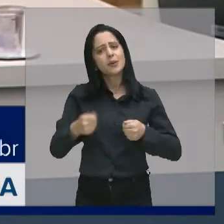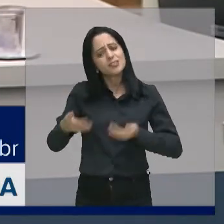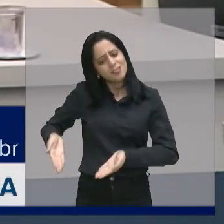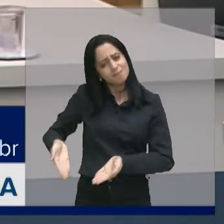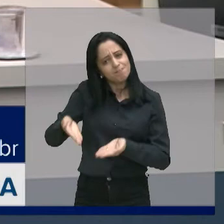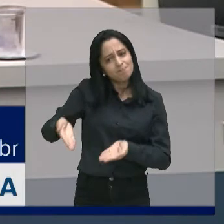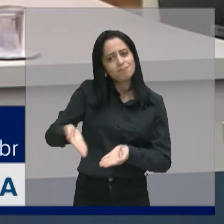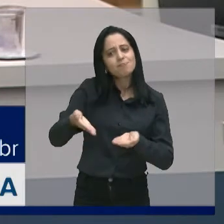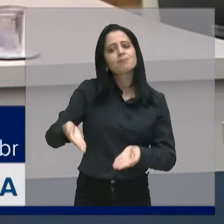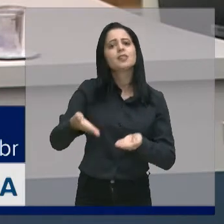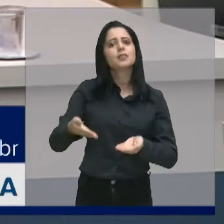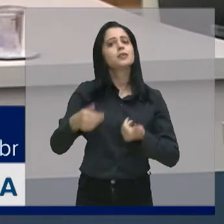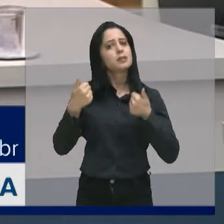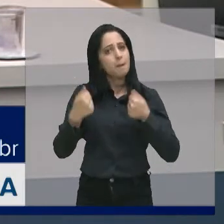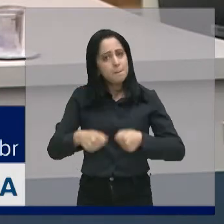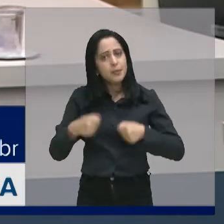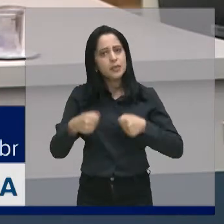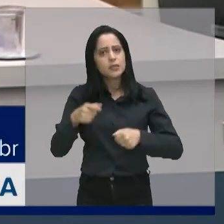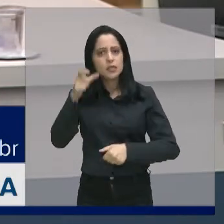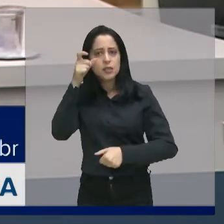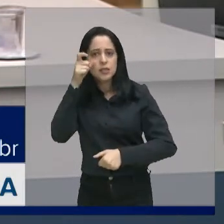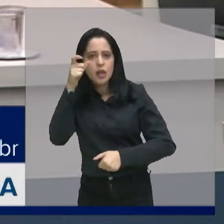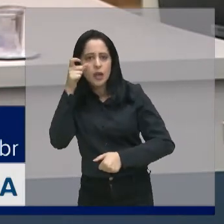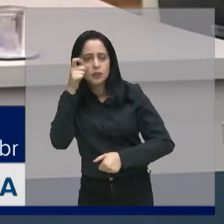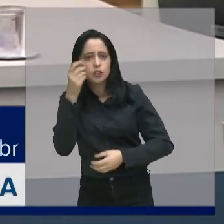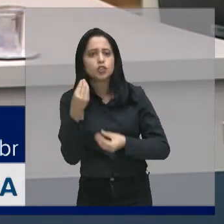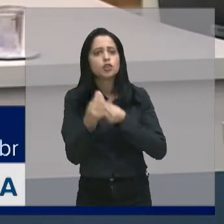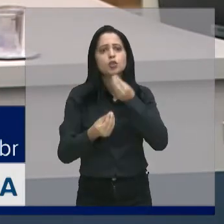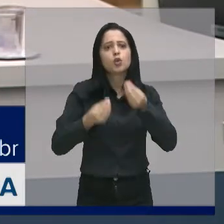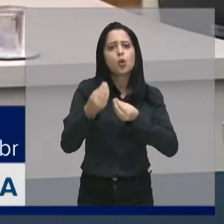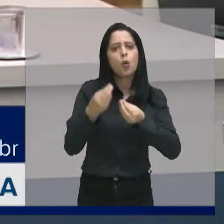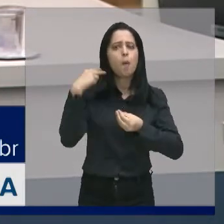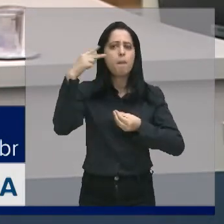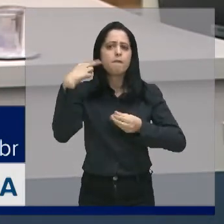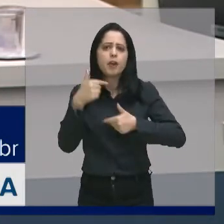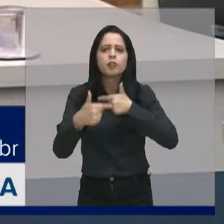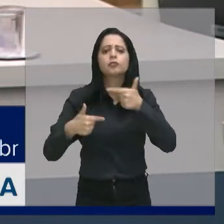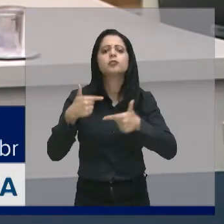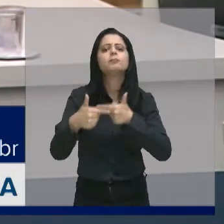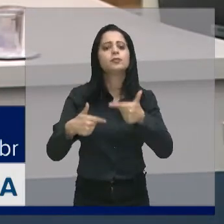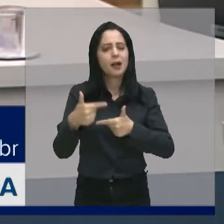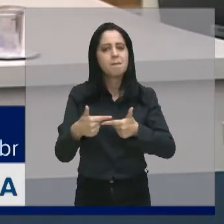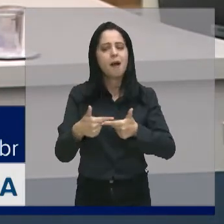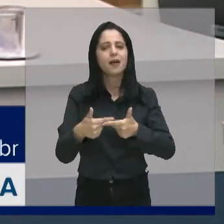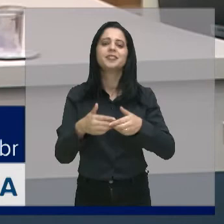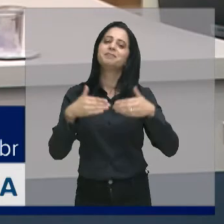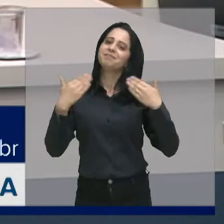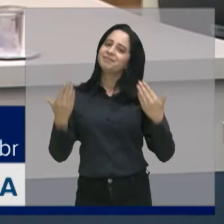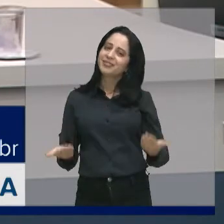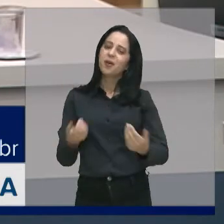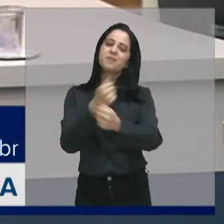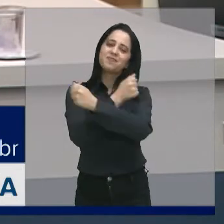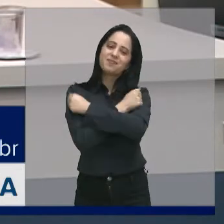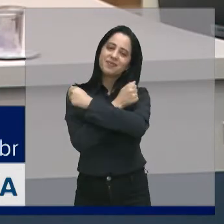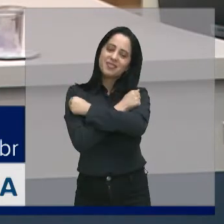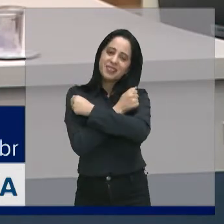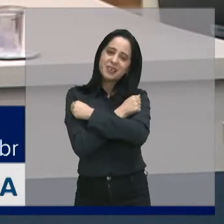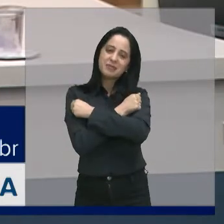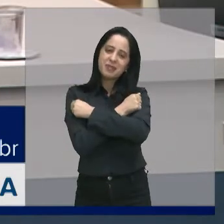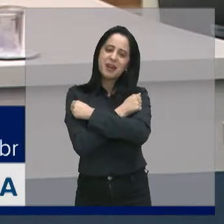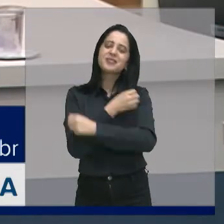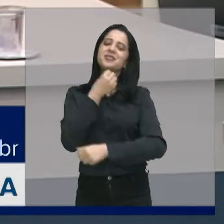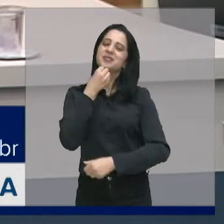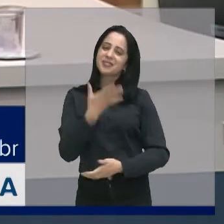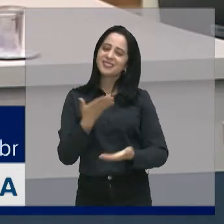pessoas a acompanhar, saber o trabalho desta casa, o que tem feito pela cidade. E um abraço, Maria Tereza. Que bacana, a